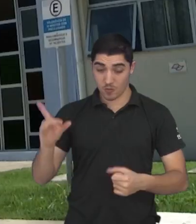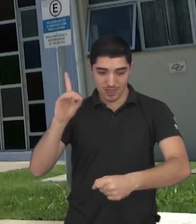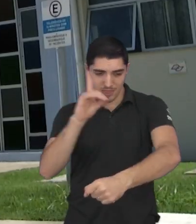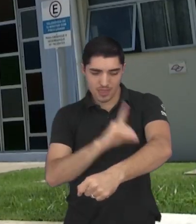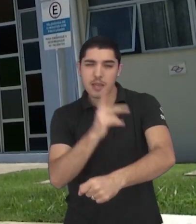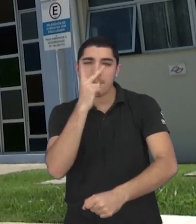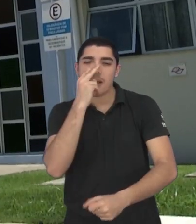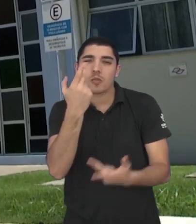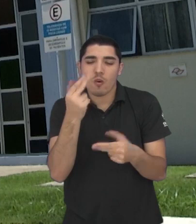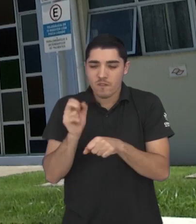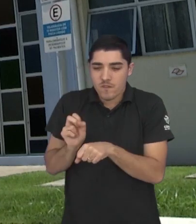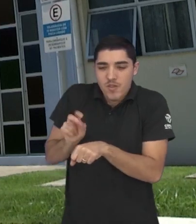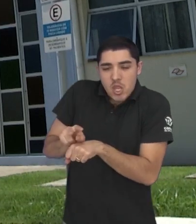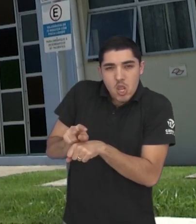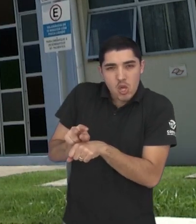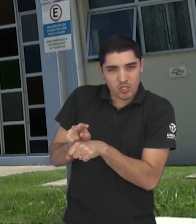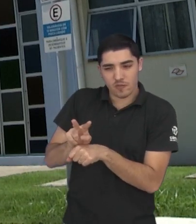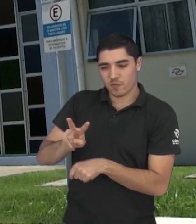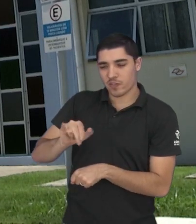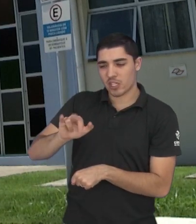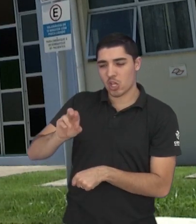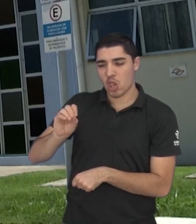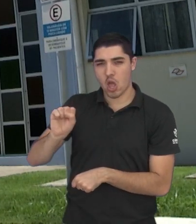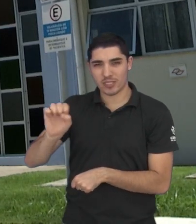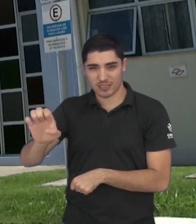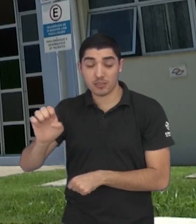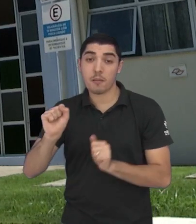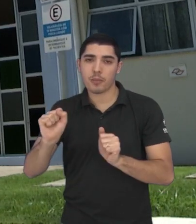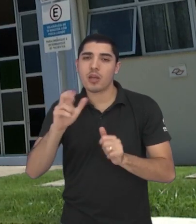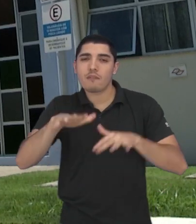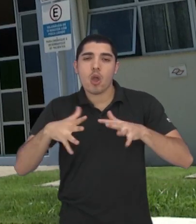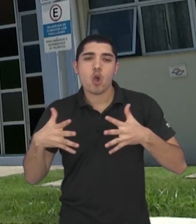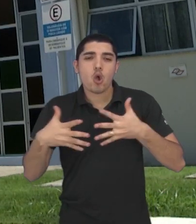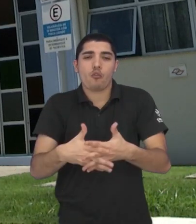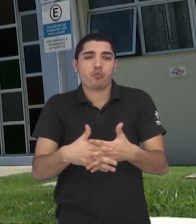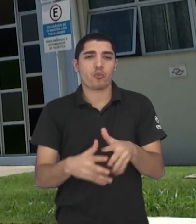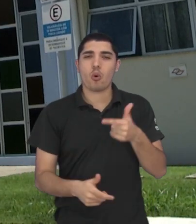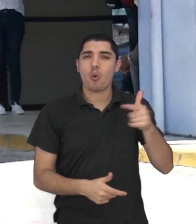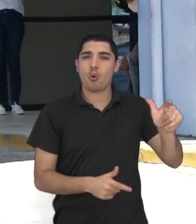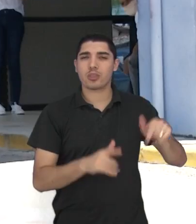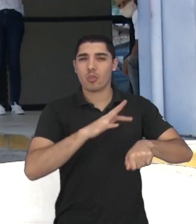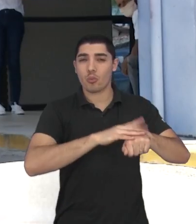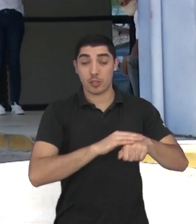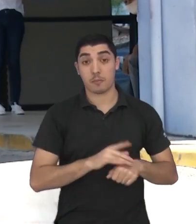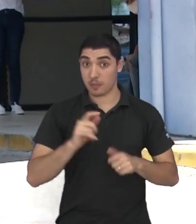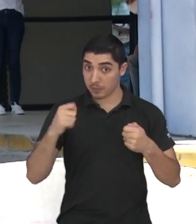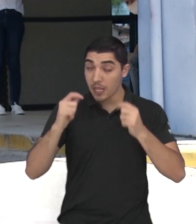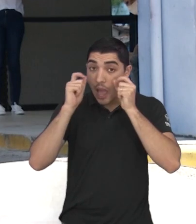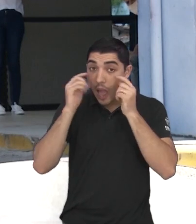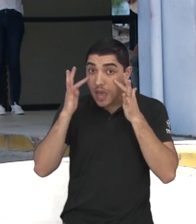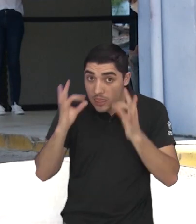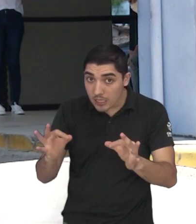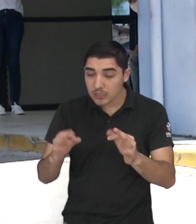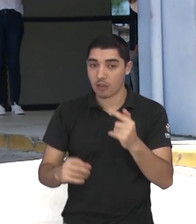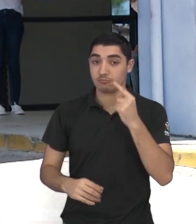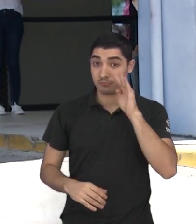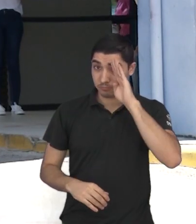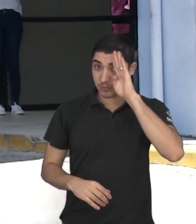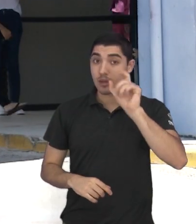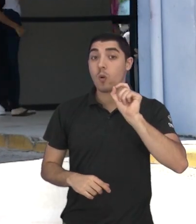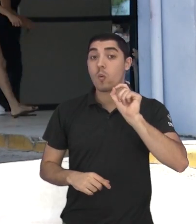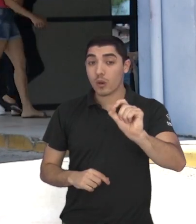abusam, é perigoso. Isso daqui é transporte, não é brinquedo. Essa sensação é reflexo de um número não muito positivo. De acordo com o